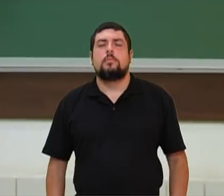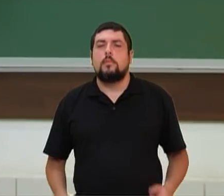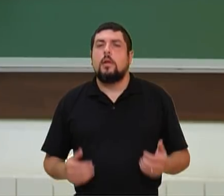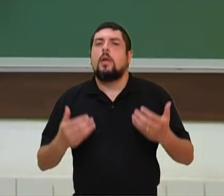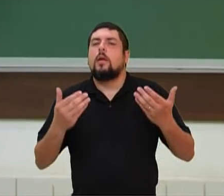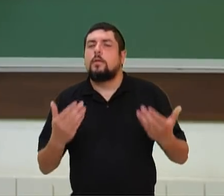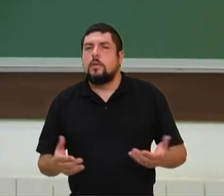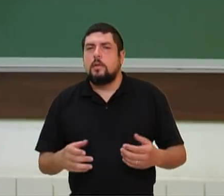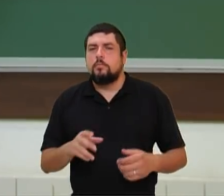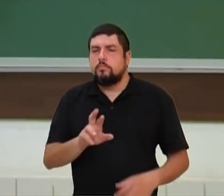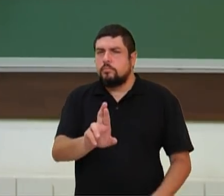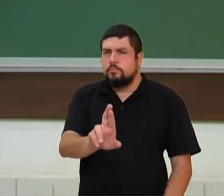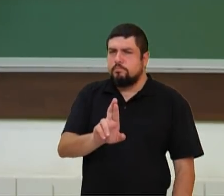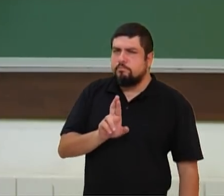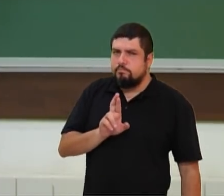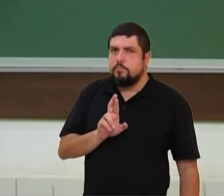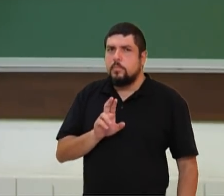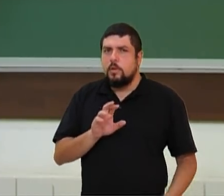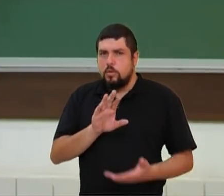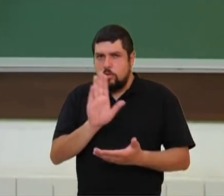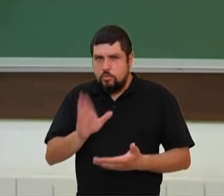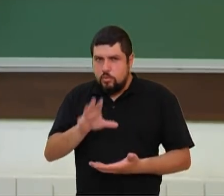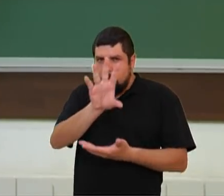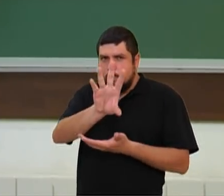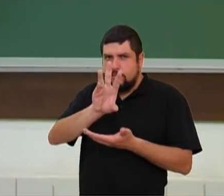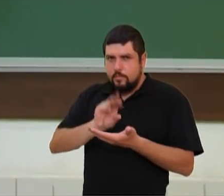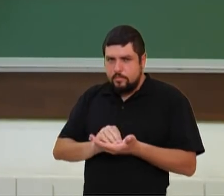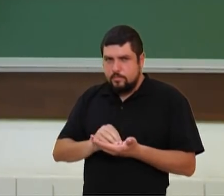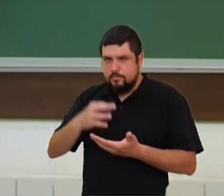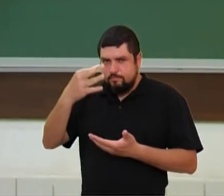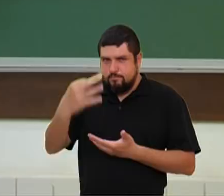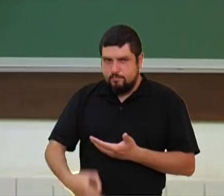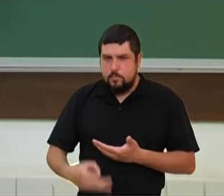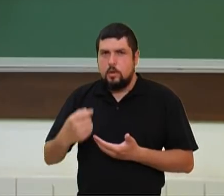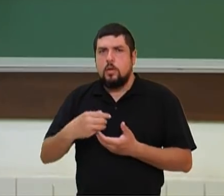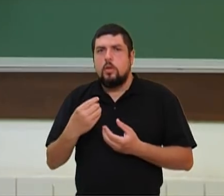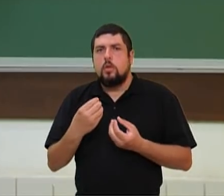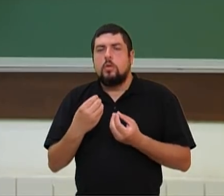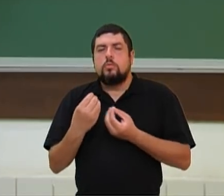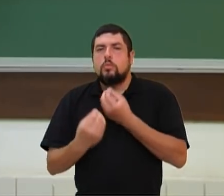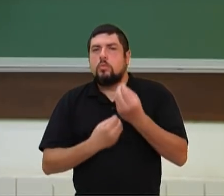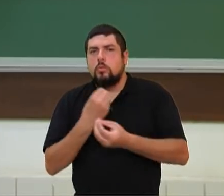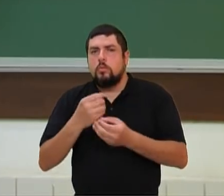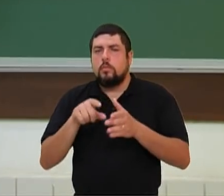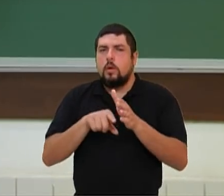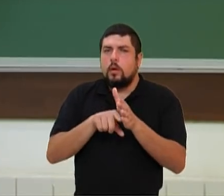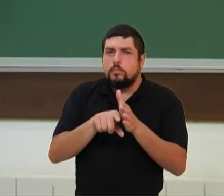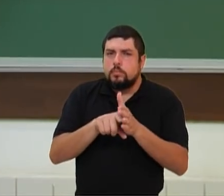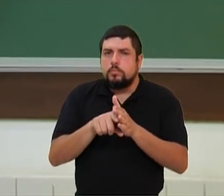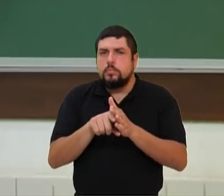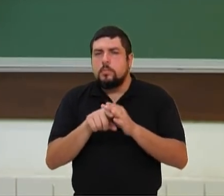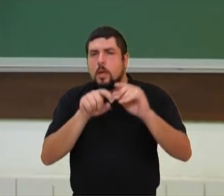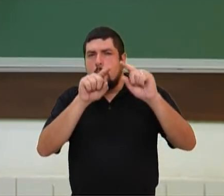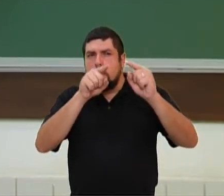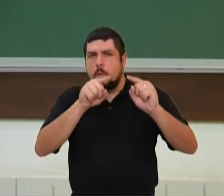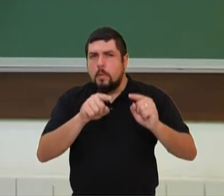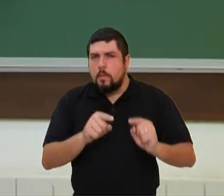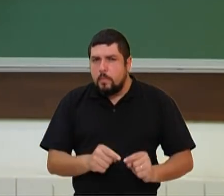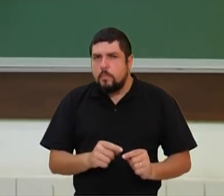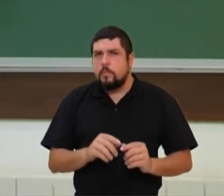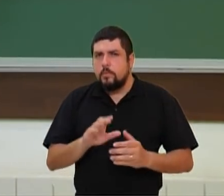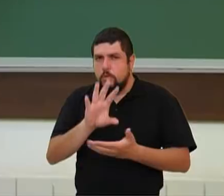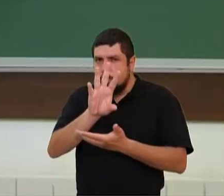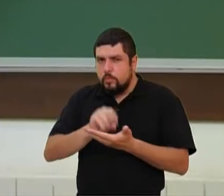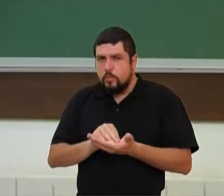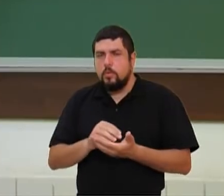Então, pessoal, vocês responderam as questões, copiaram lá certinho no caderno as perguntas alternativas e as respostas?